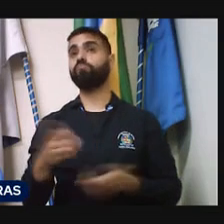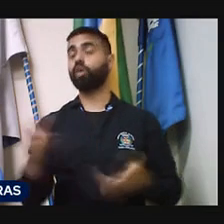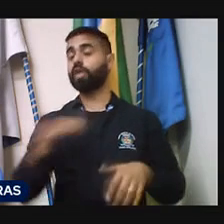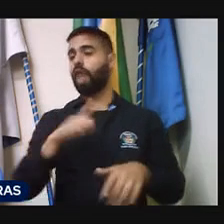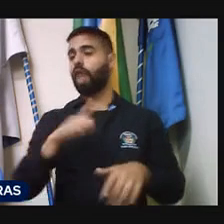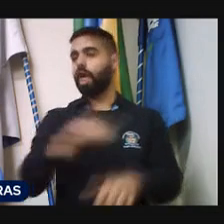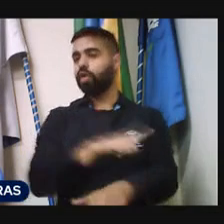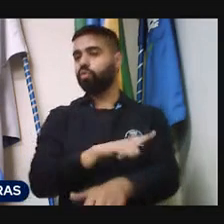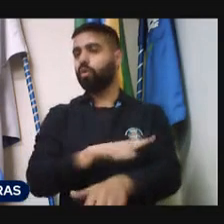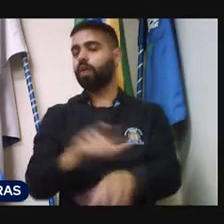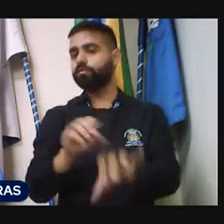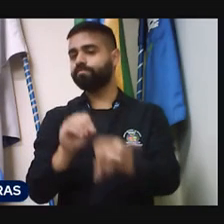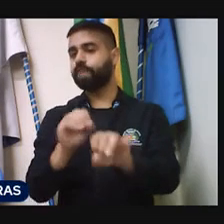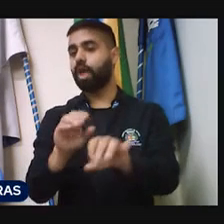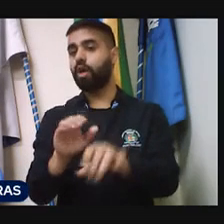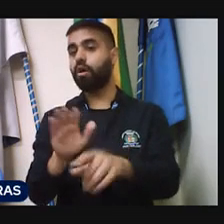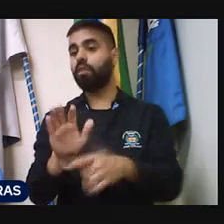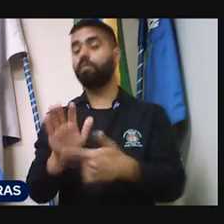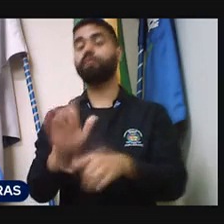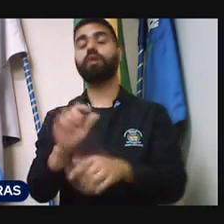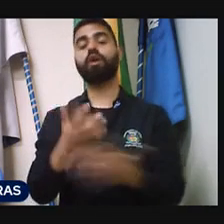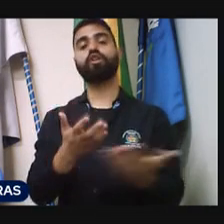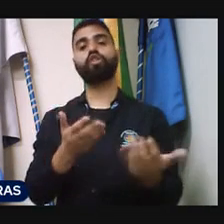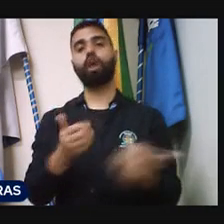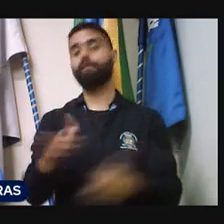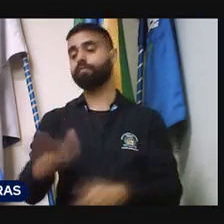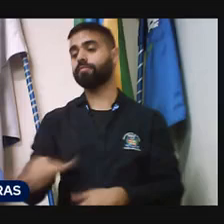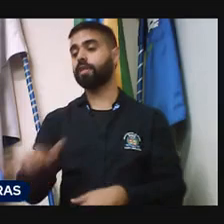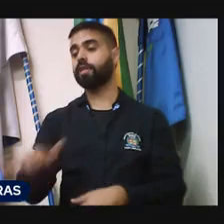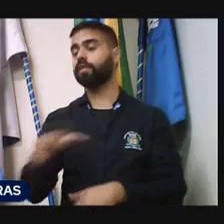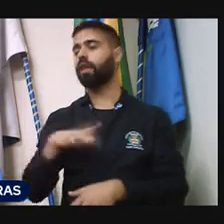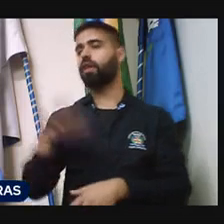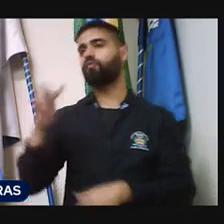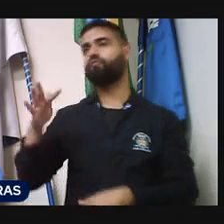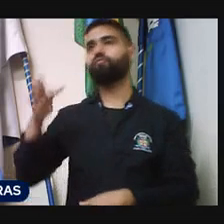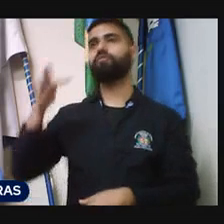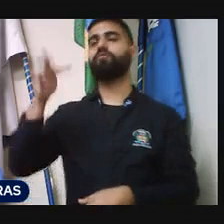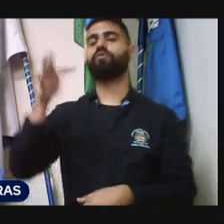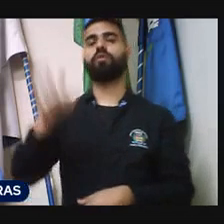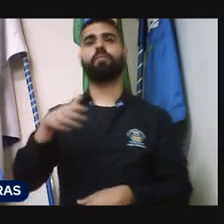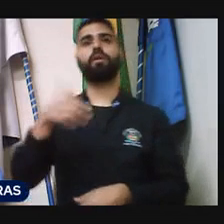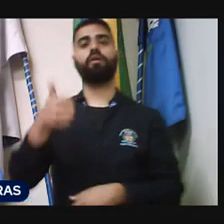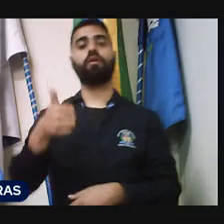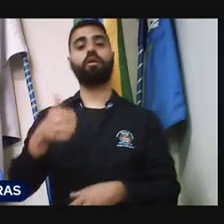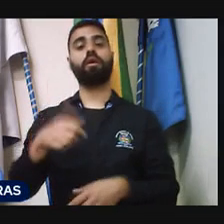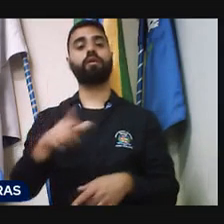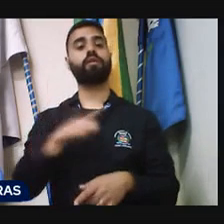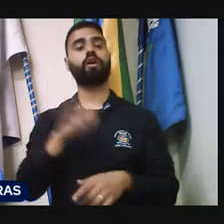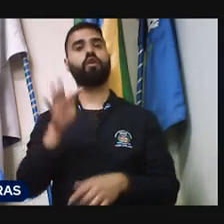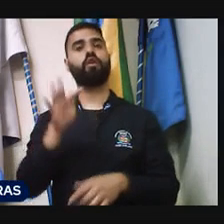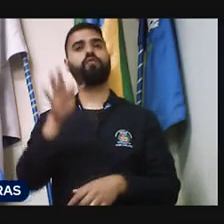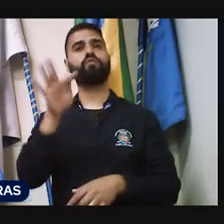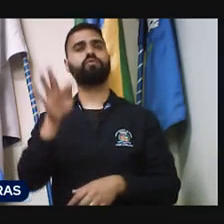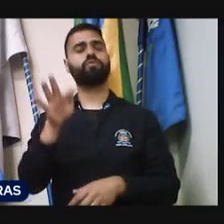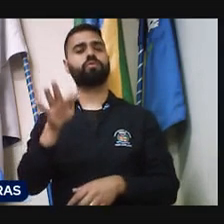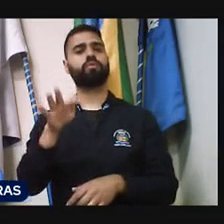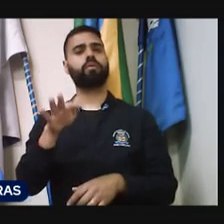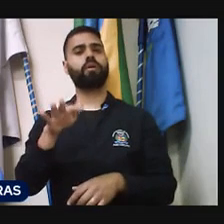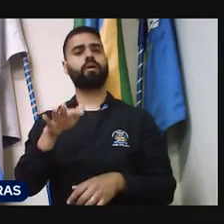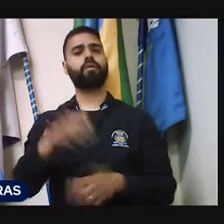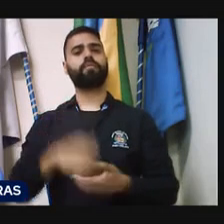de que nossos jovens e nossas crianças pensem no futuro melhor no futuro com mais dignidade